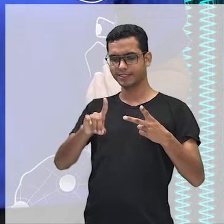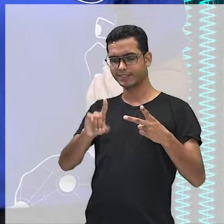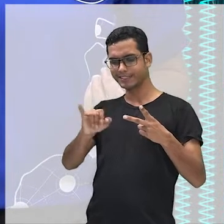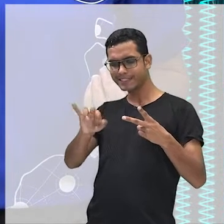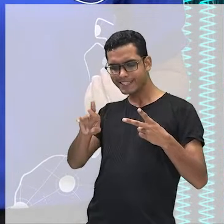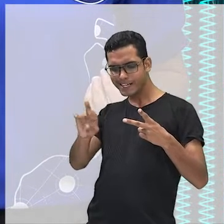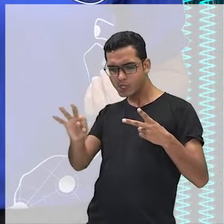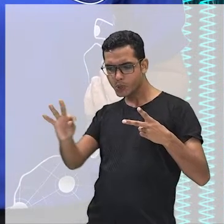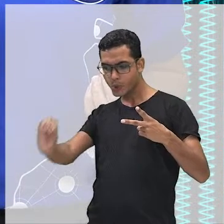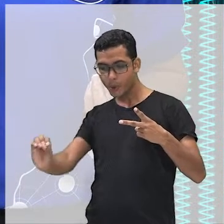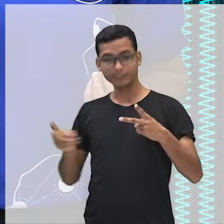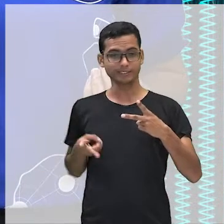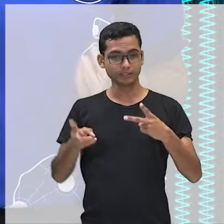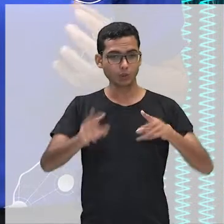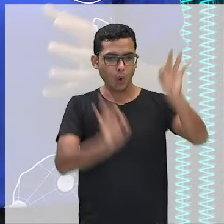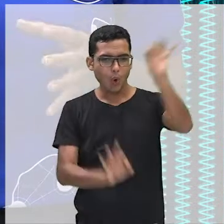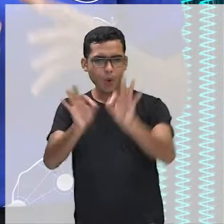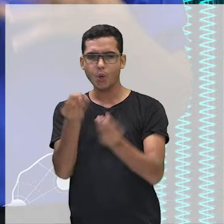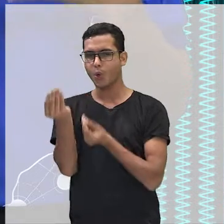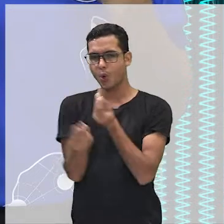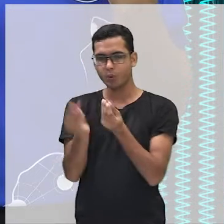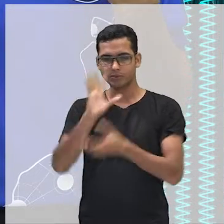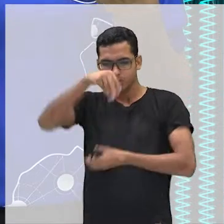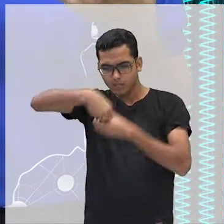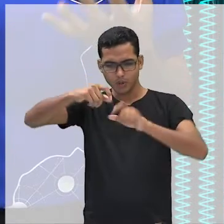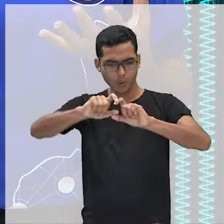sempre posicionados, né,